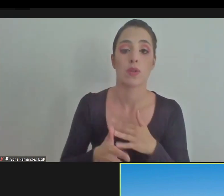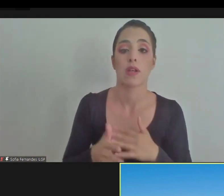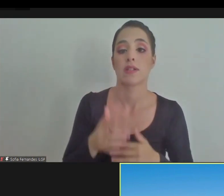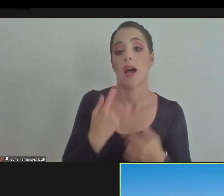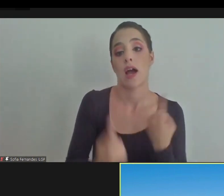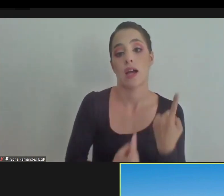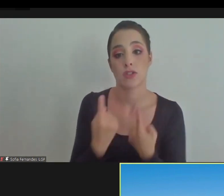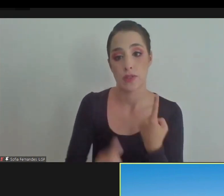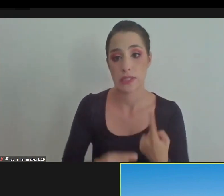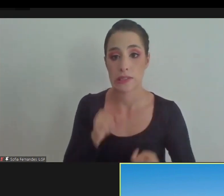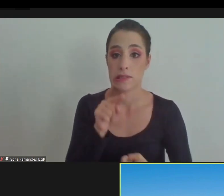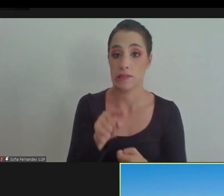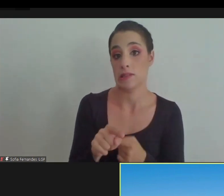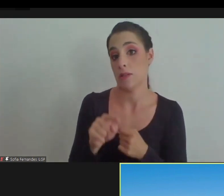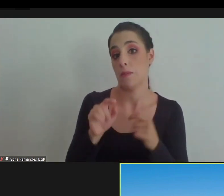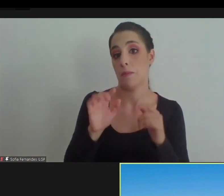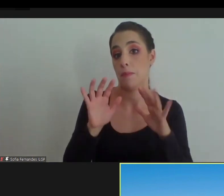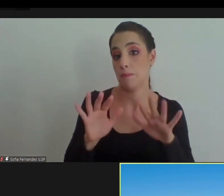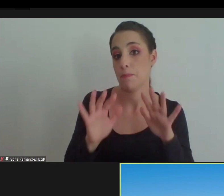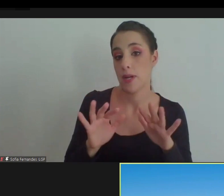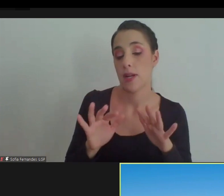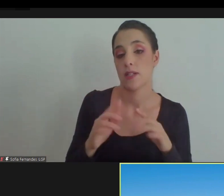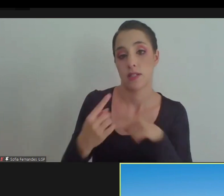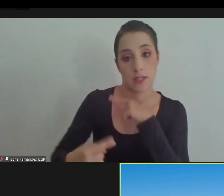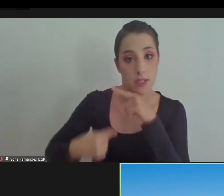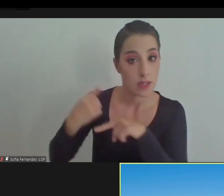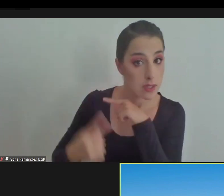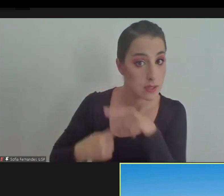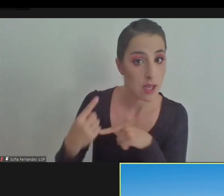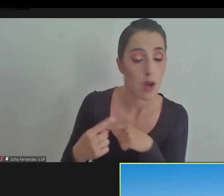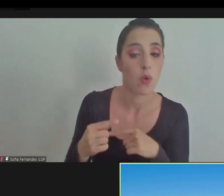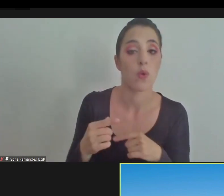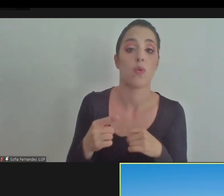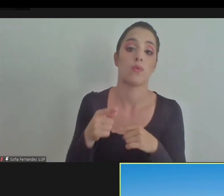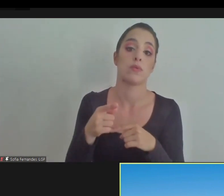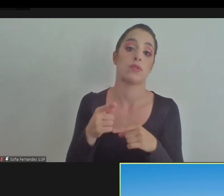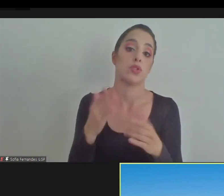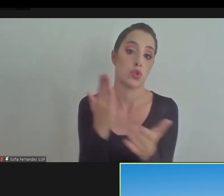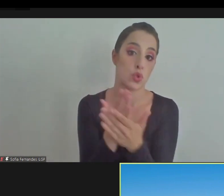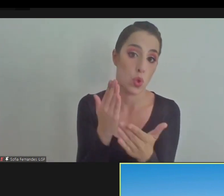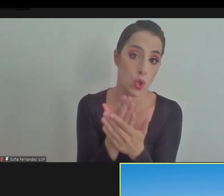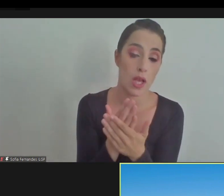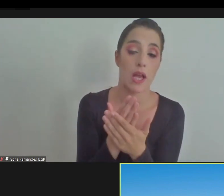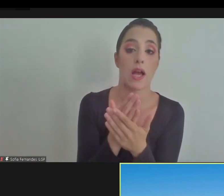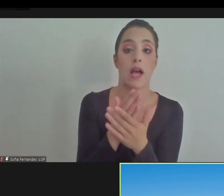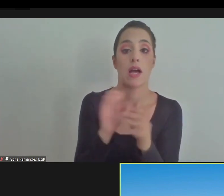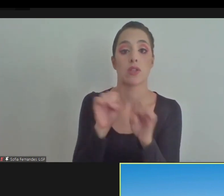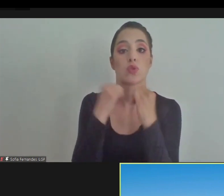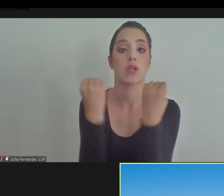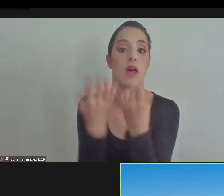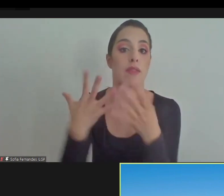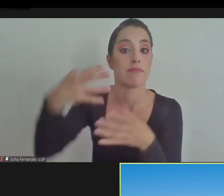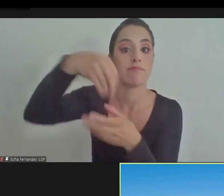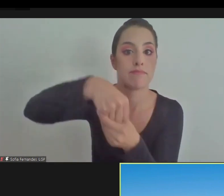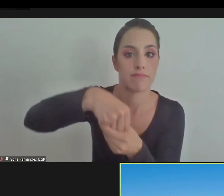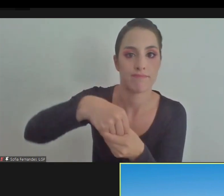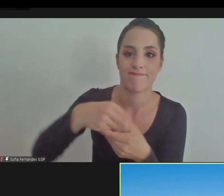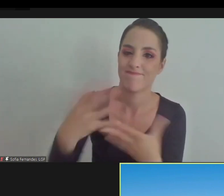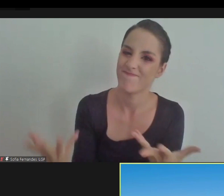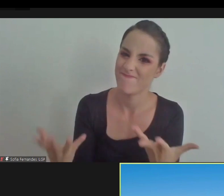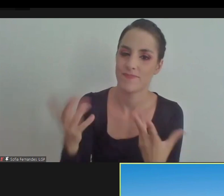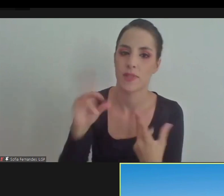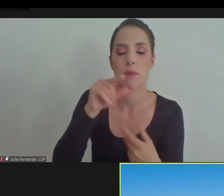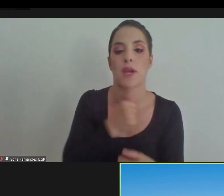esta quebra da tradição desta abertura da escola à sociedade e às